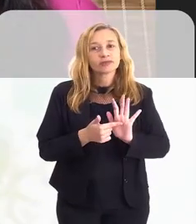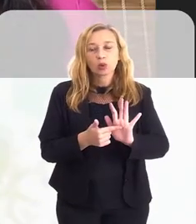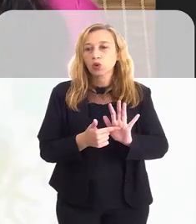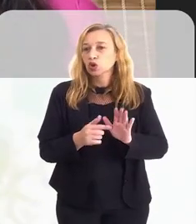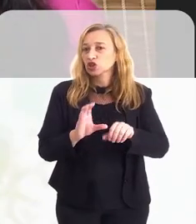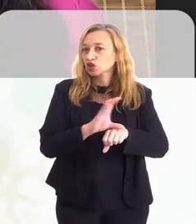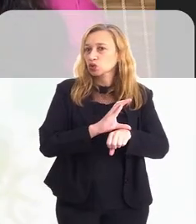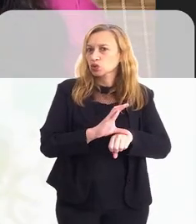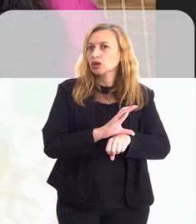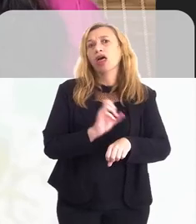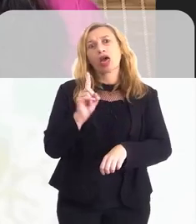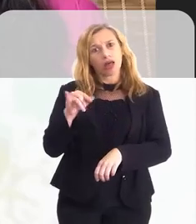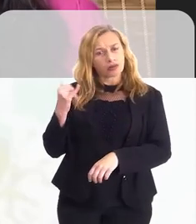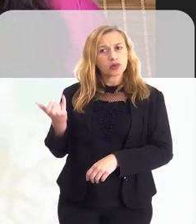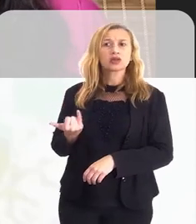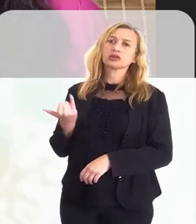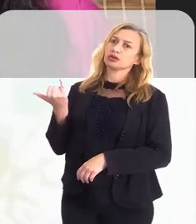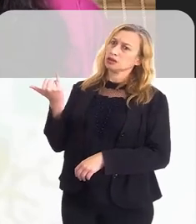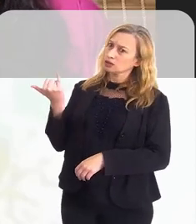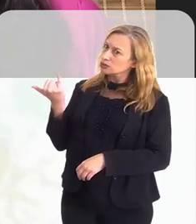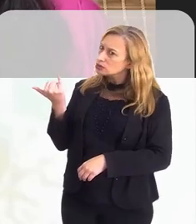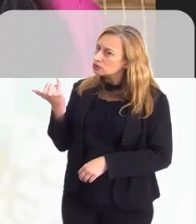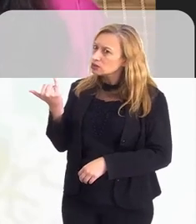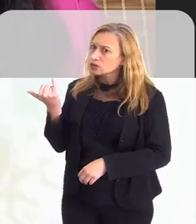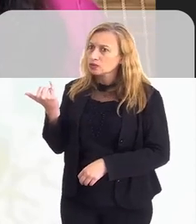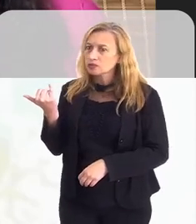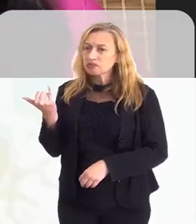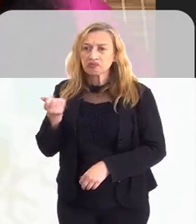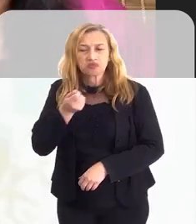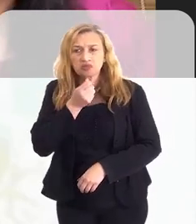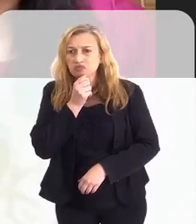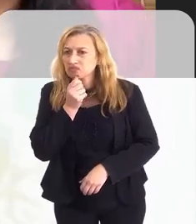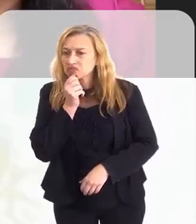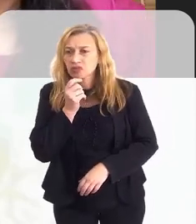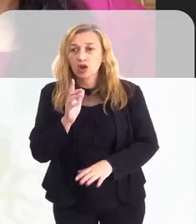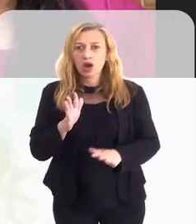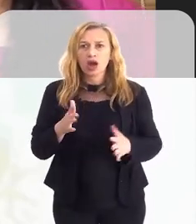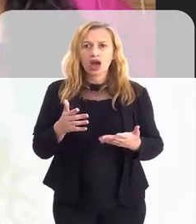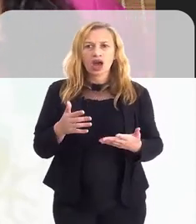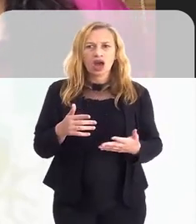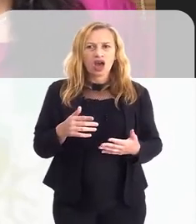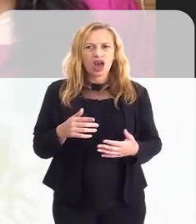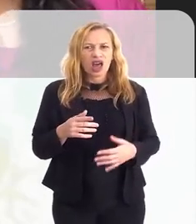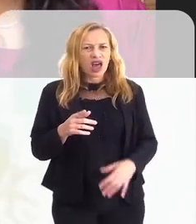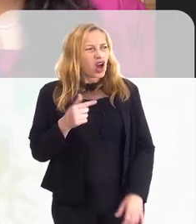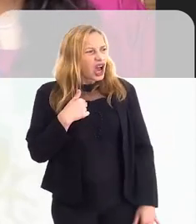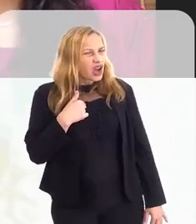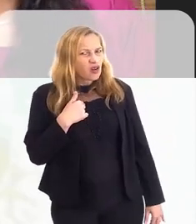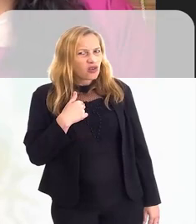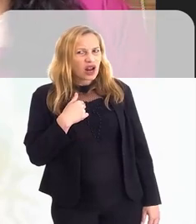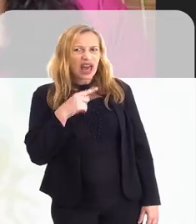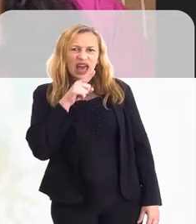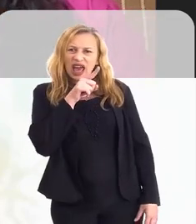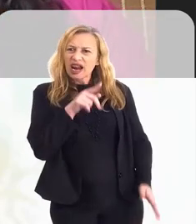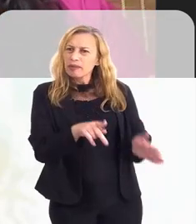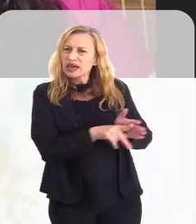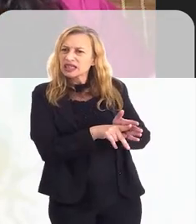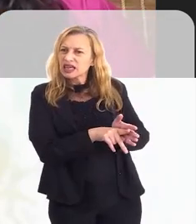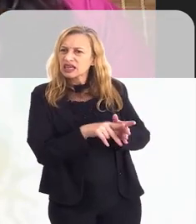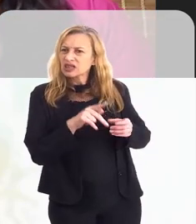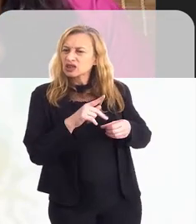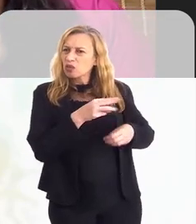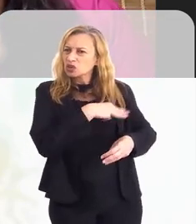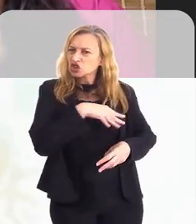escola Uau! especial na Constituição, isso é muito importante. Quando a Muito em promotora nenhum falou isso, momento. quando eu falei, ela é membro do